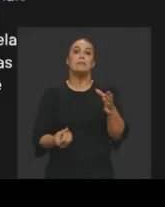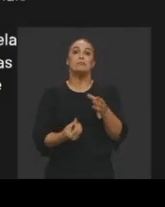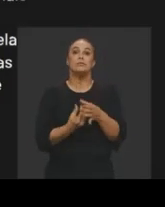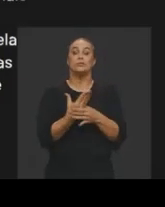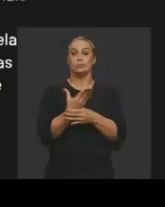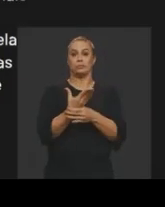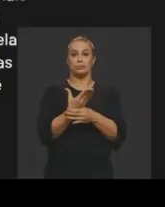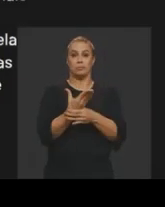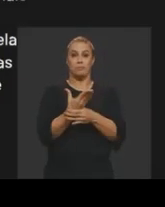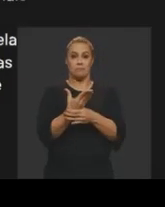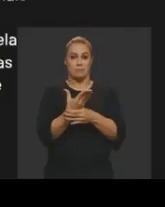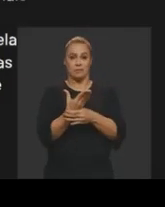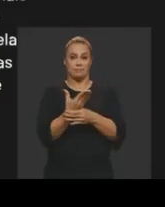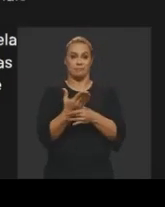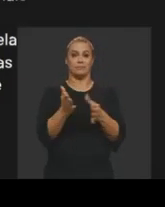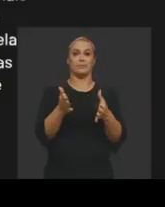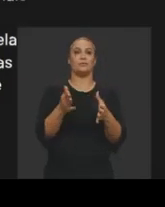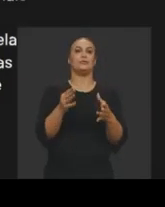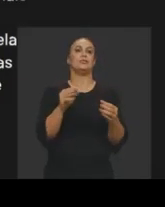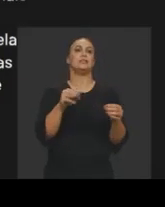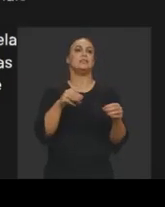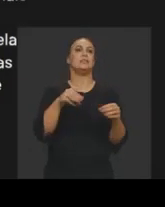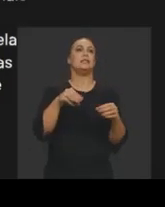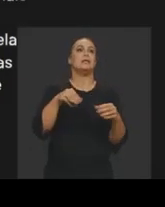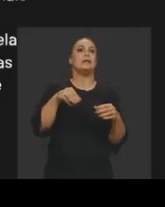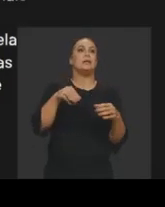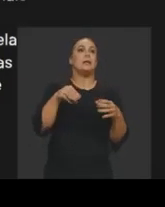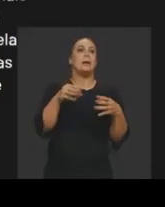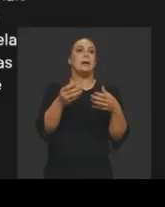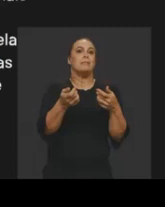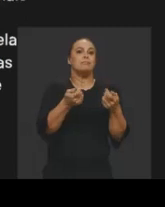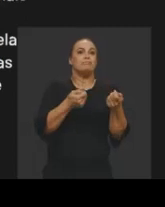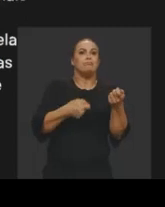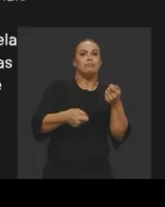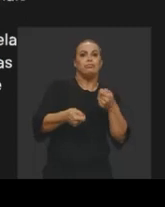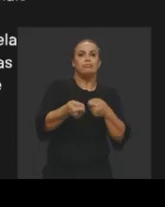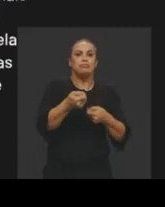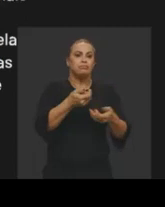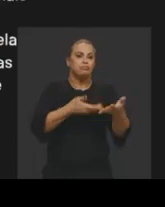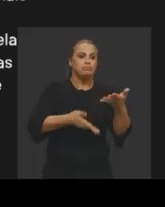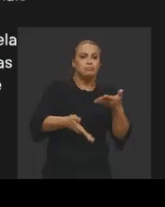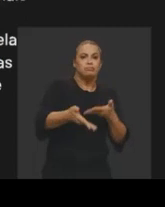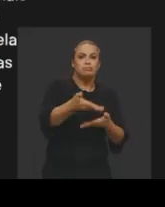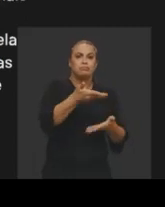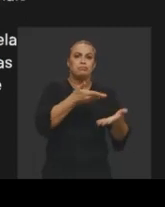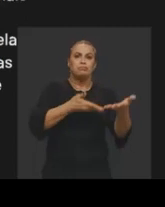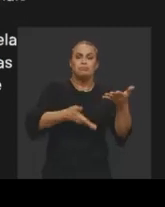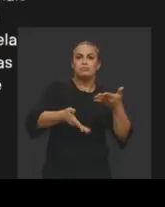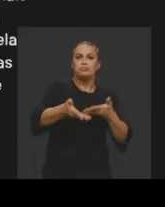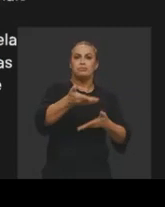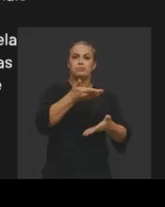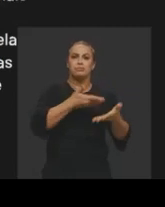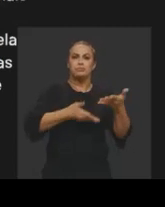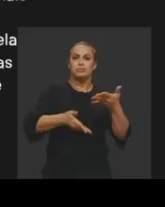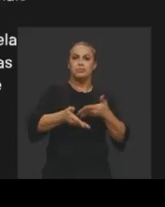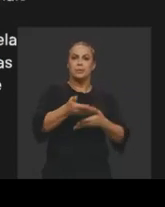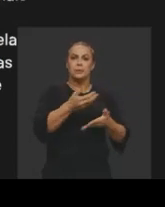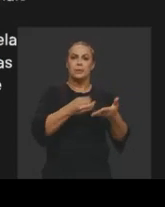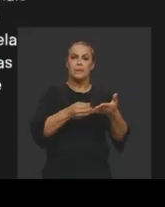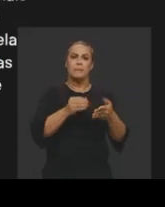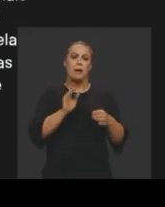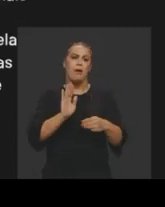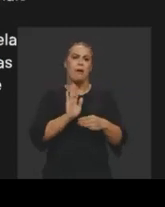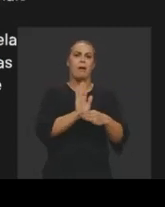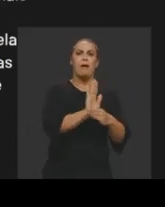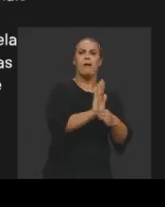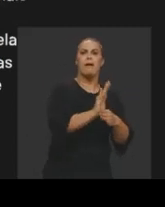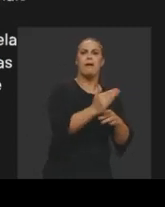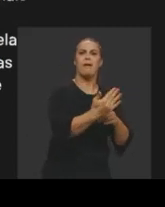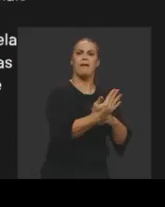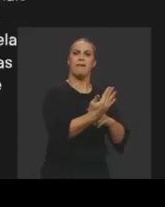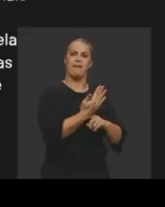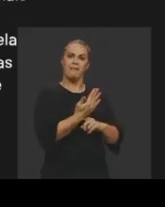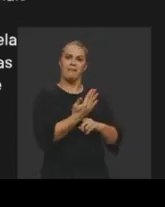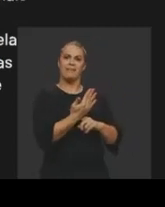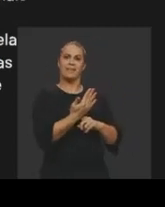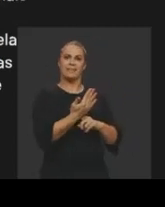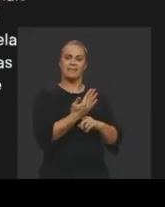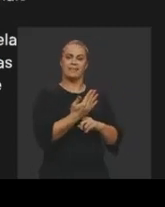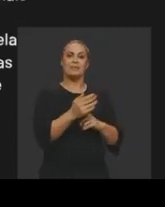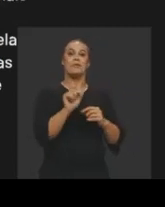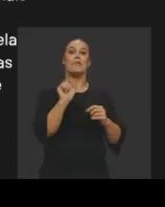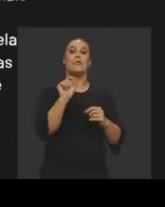para integrar e fortalecer, olha aí, fortalecer a economia desses países, né? Pela livre